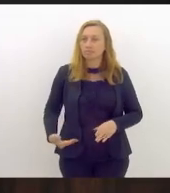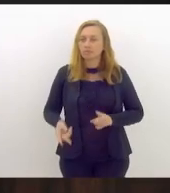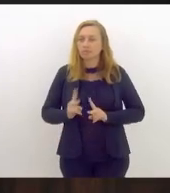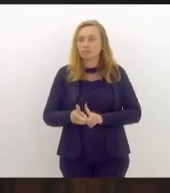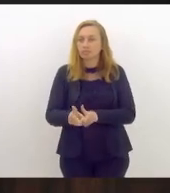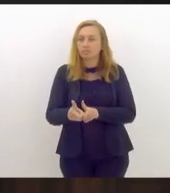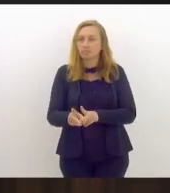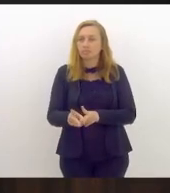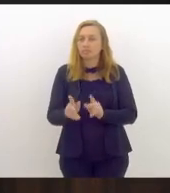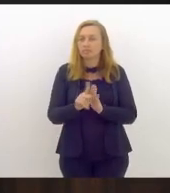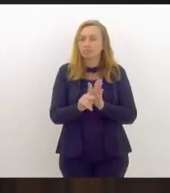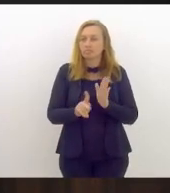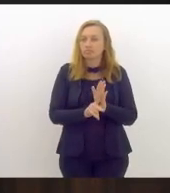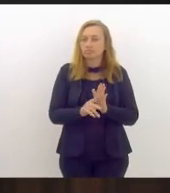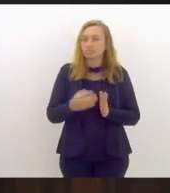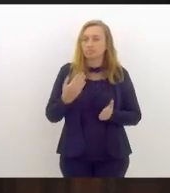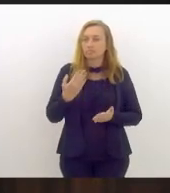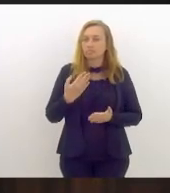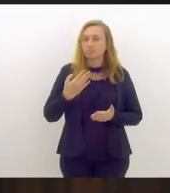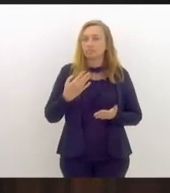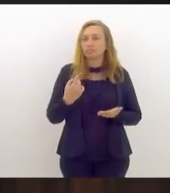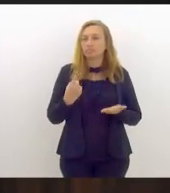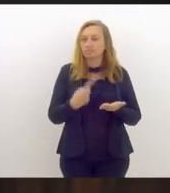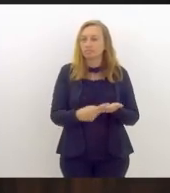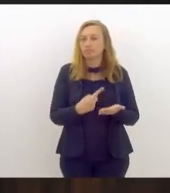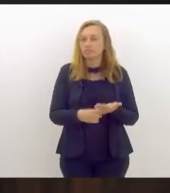projeto. E eu me comprometi, salvo engano,